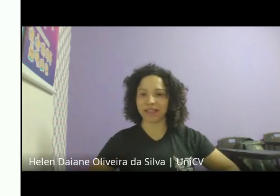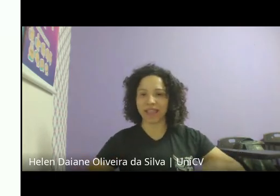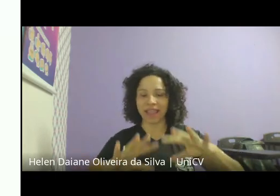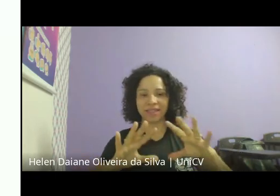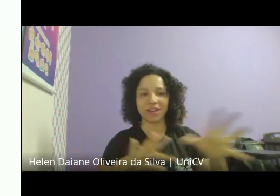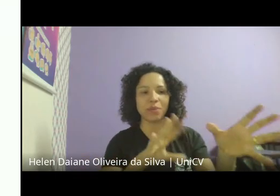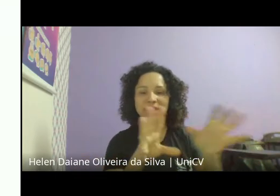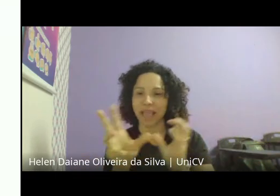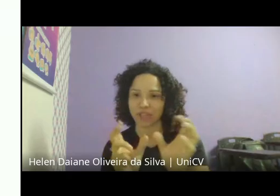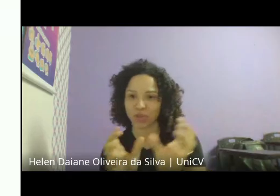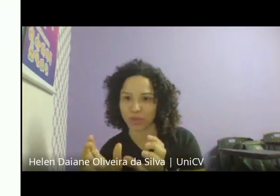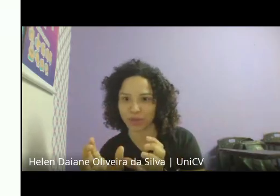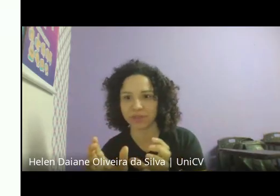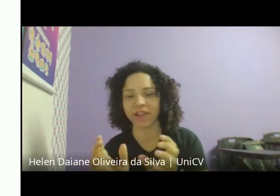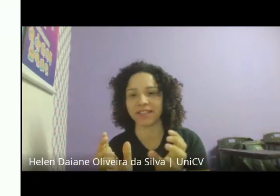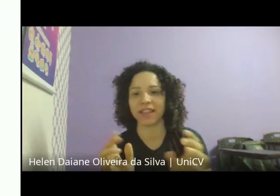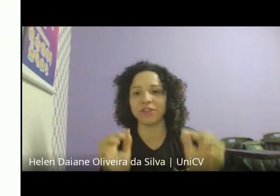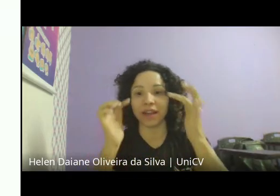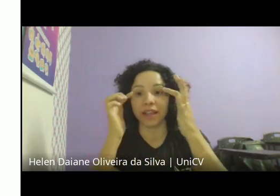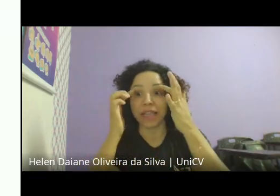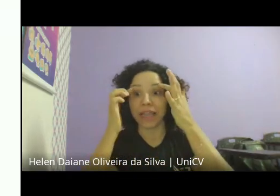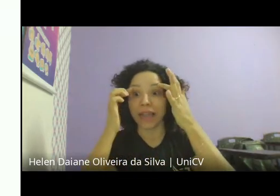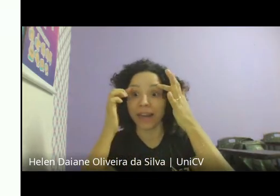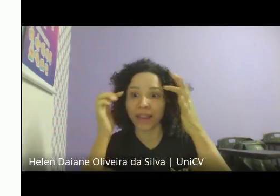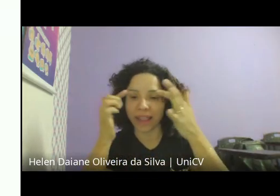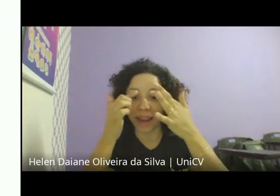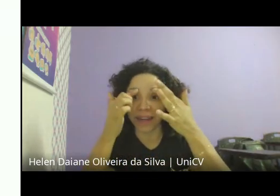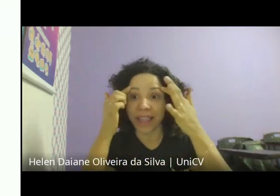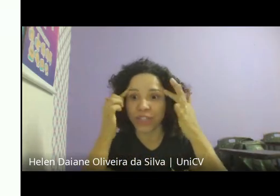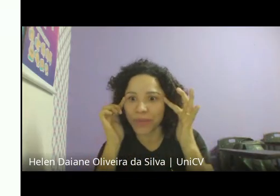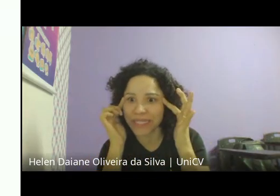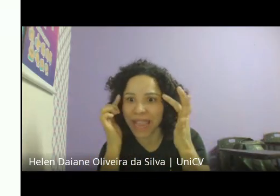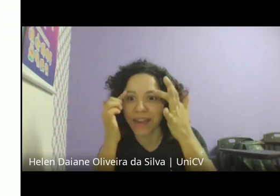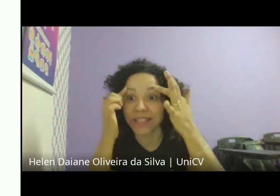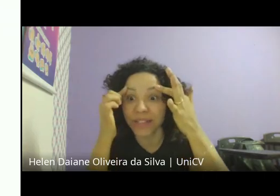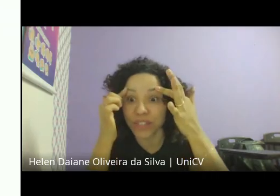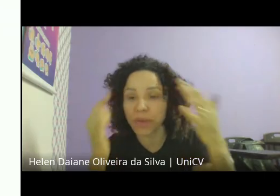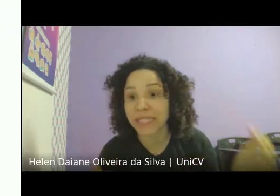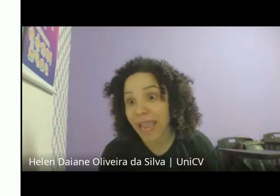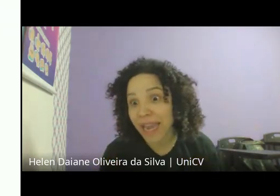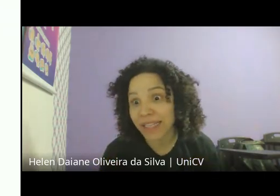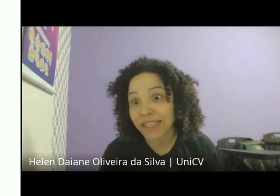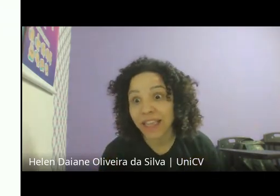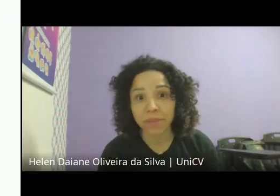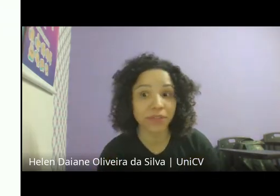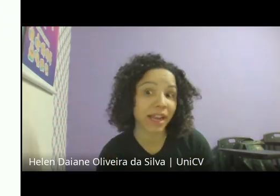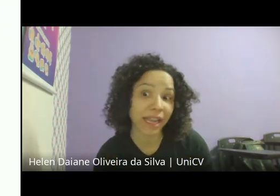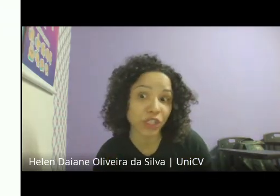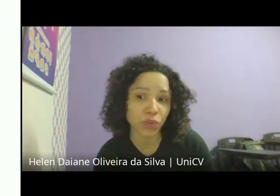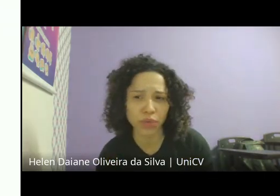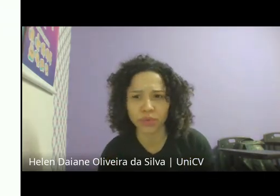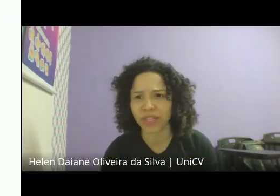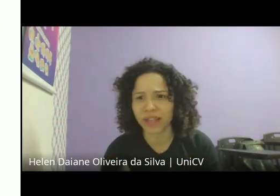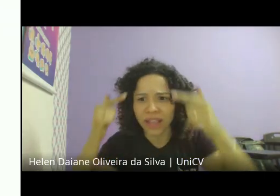eles dão umas ideias de como que você faz. Ele fala, arqueia as sobrancelhas, levanta as sobrancelhas, para falar